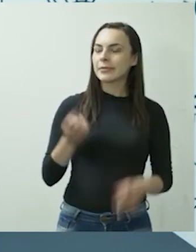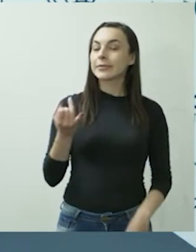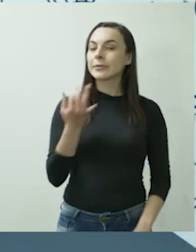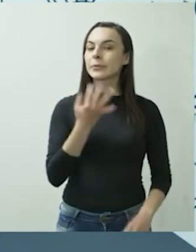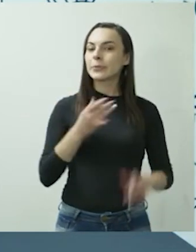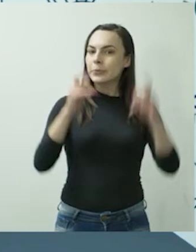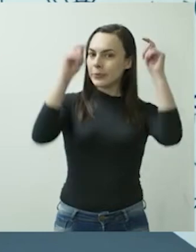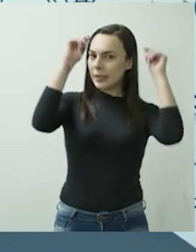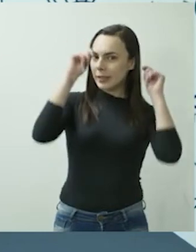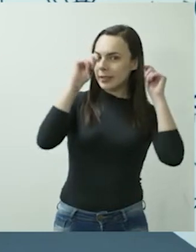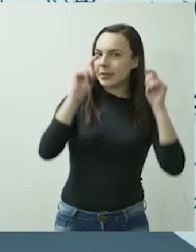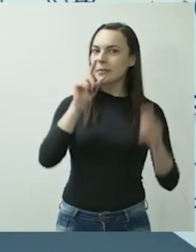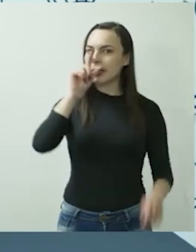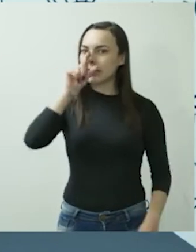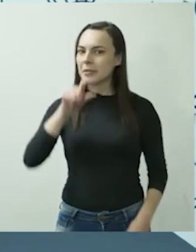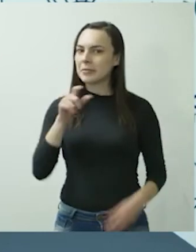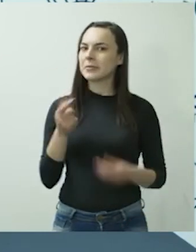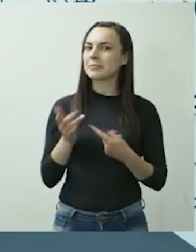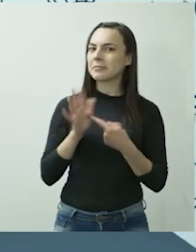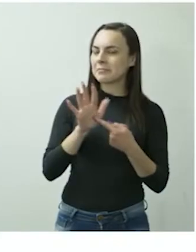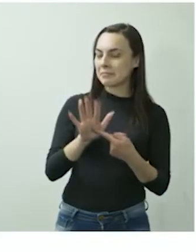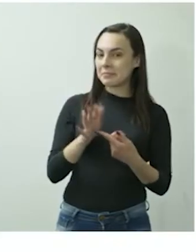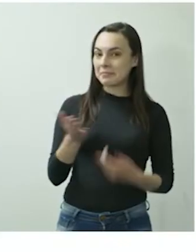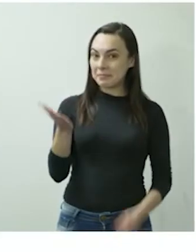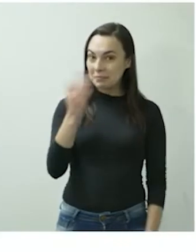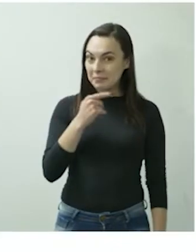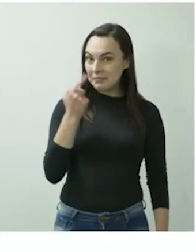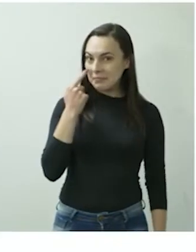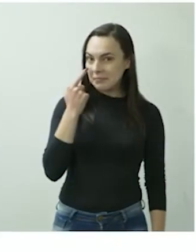chapéus que a bruxa nos mandou ali. Vamos lá?